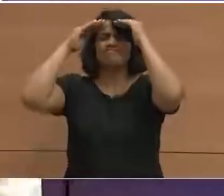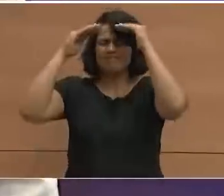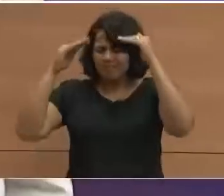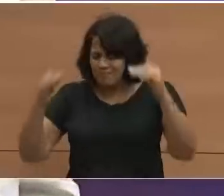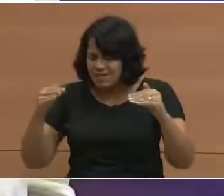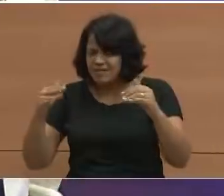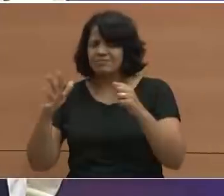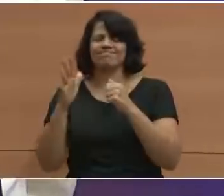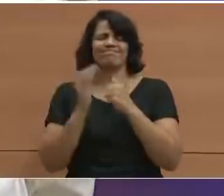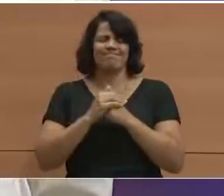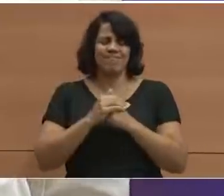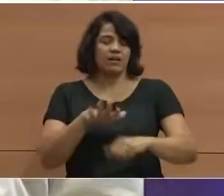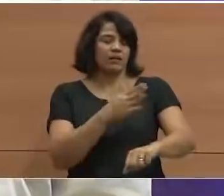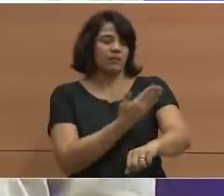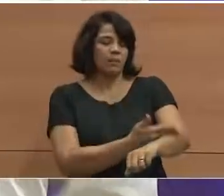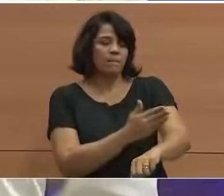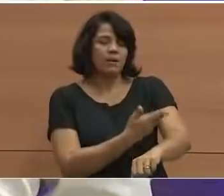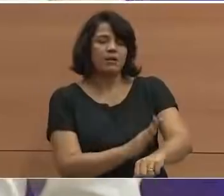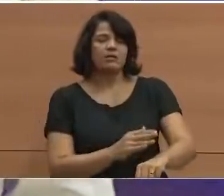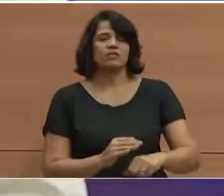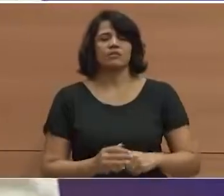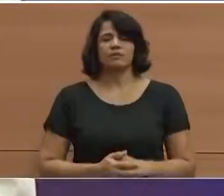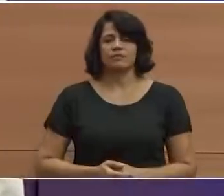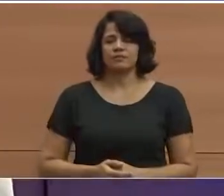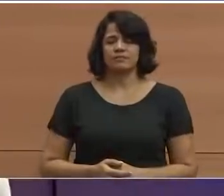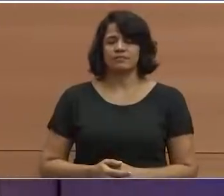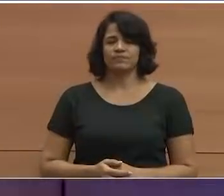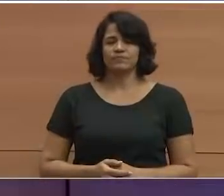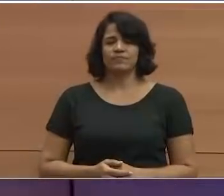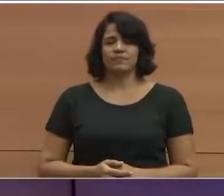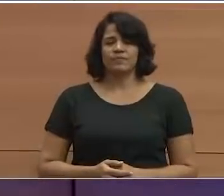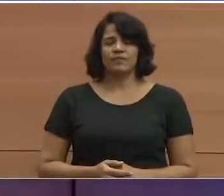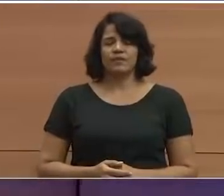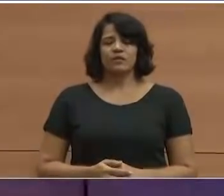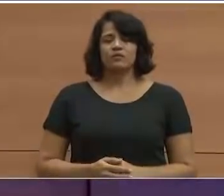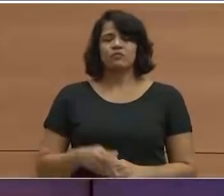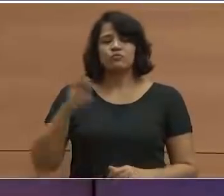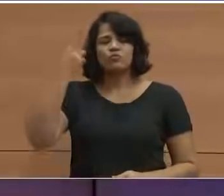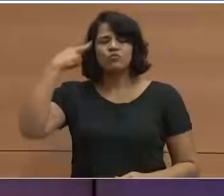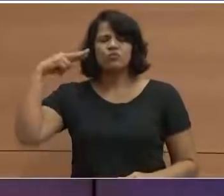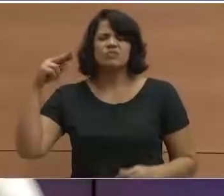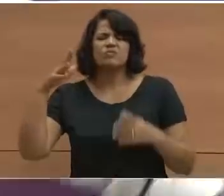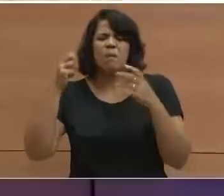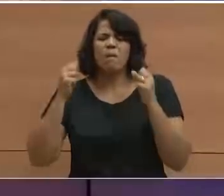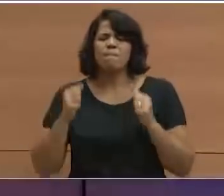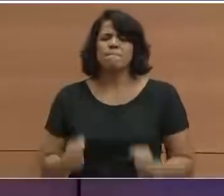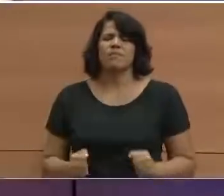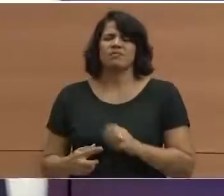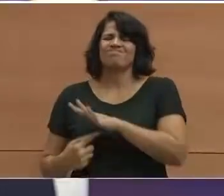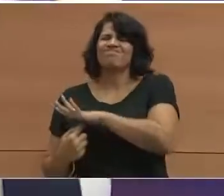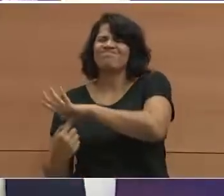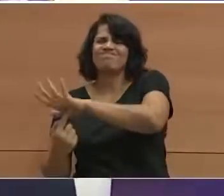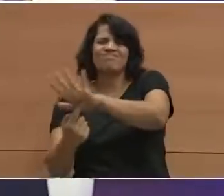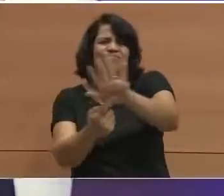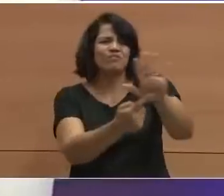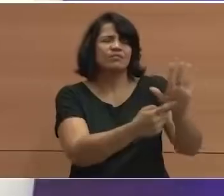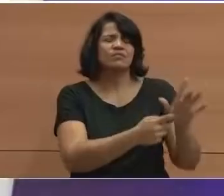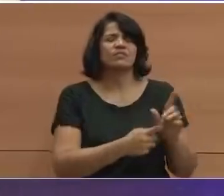e o Senhor consegue divulgar a sua palavra até os confins da terra. Agora é a nossa vez,